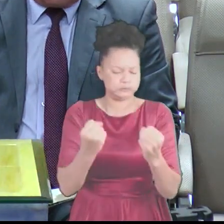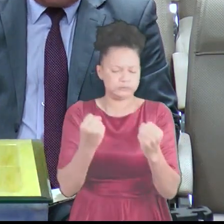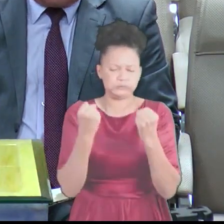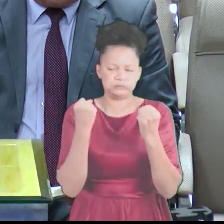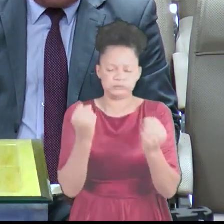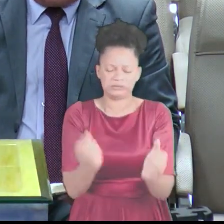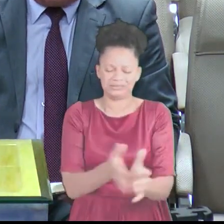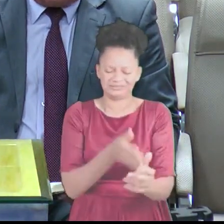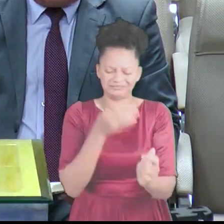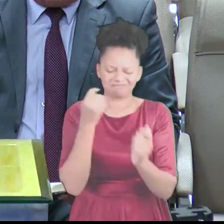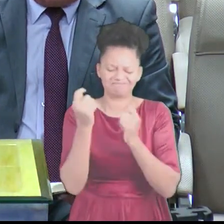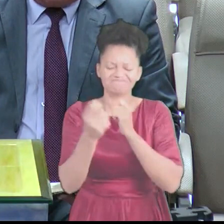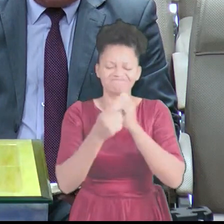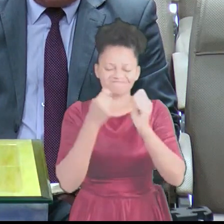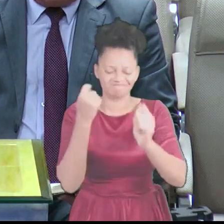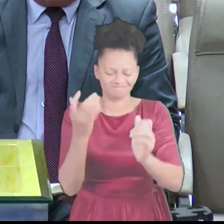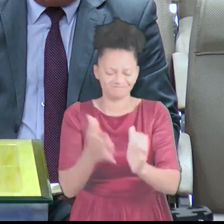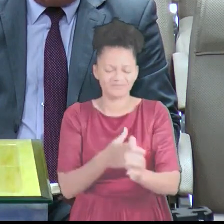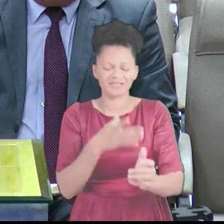Aleluia, aleluia,